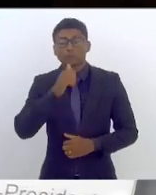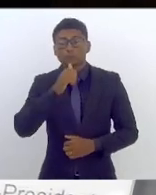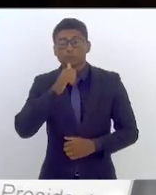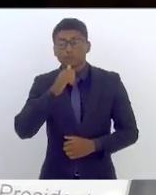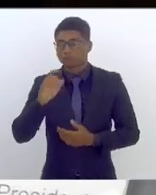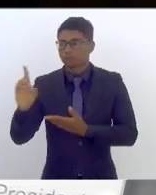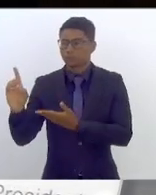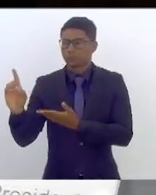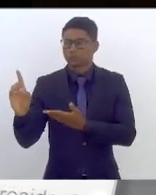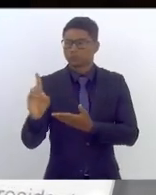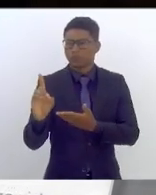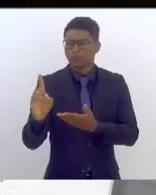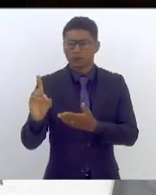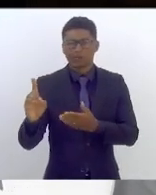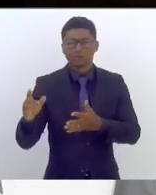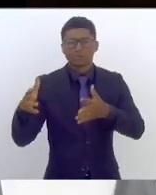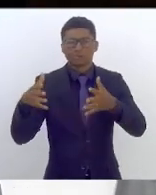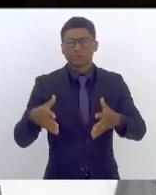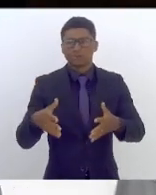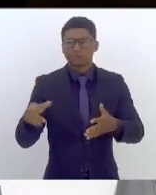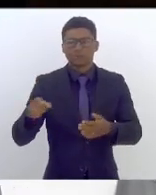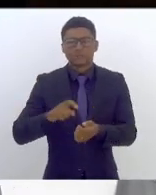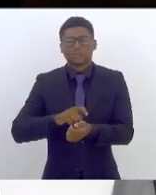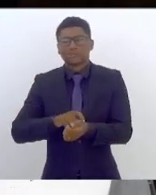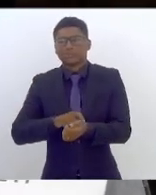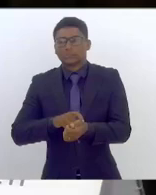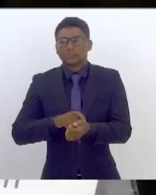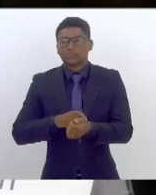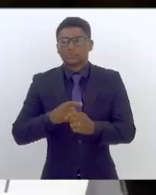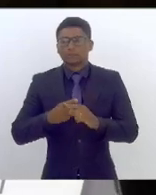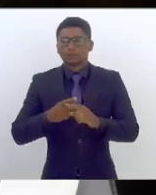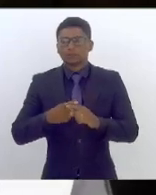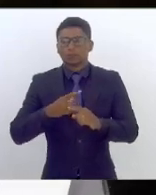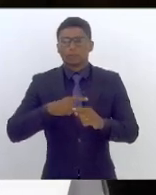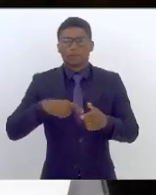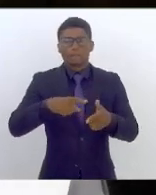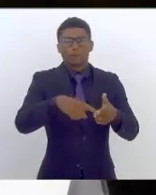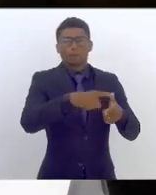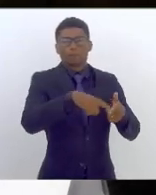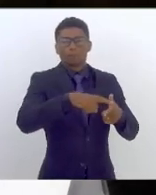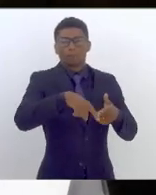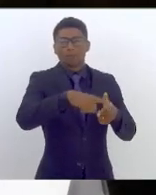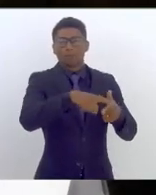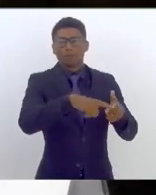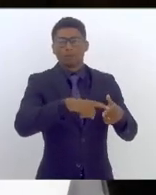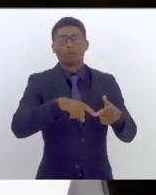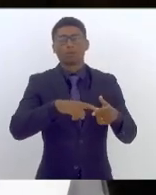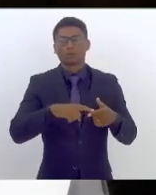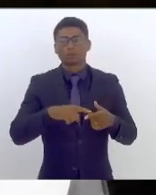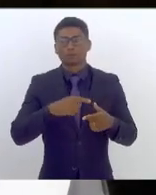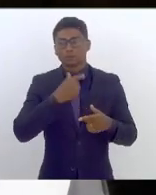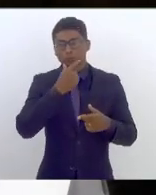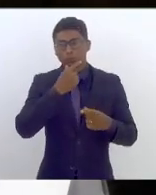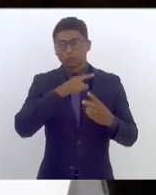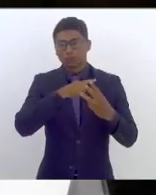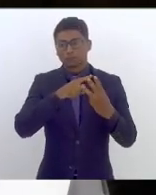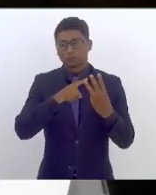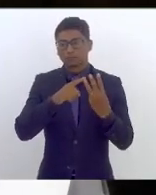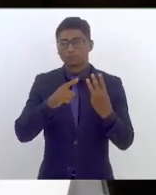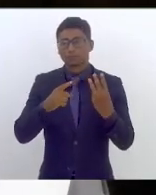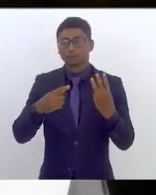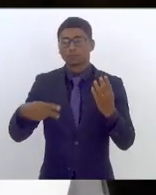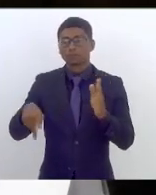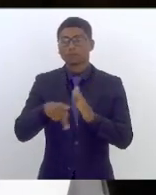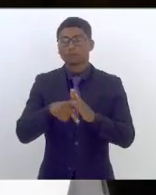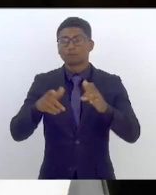porque havia um problema com três promotores de Campos dos Goytacazes Dr Levi